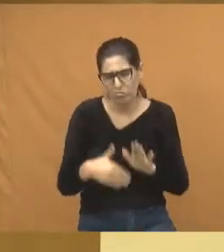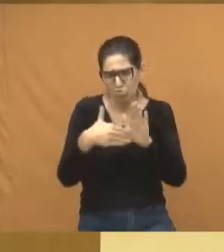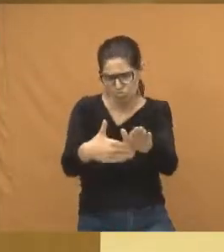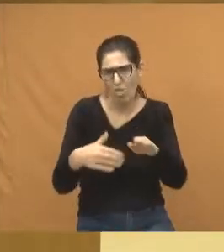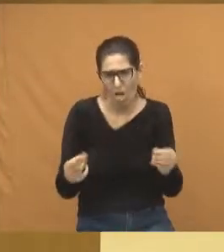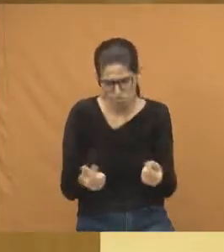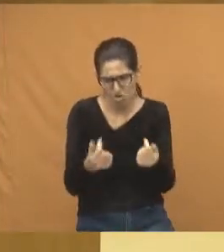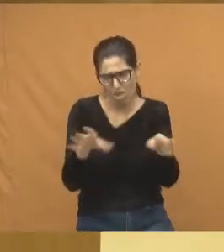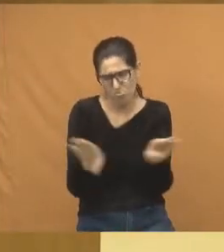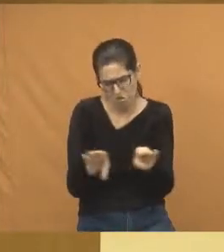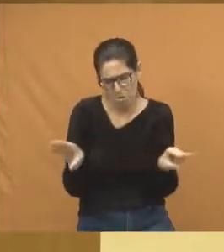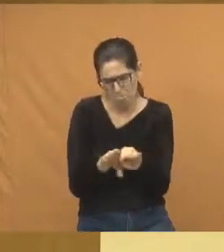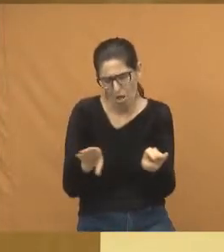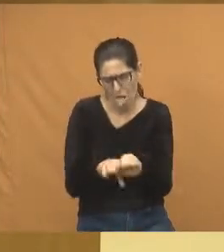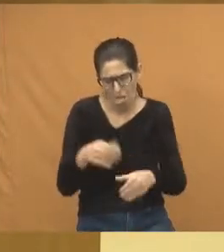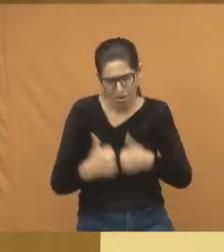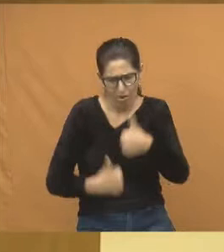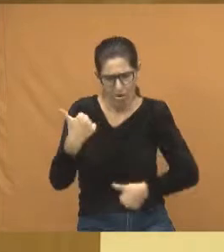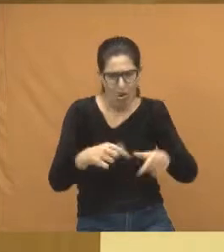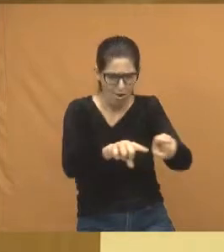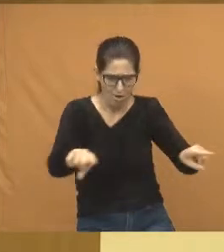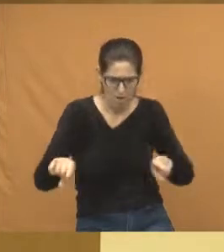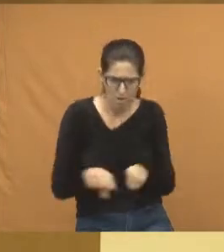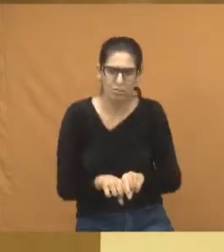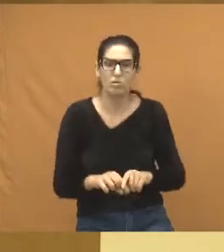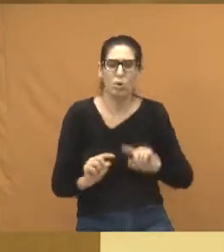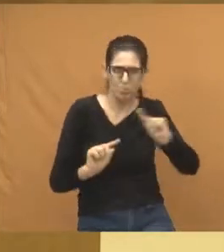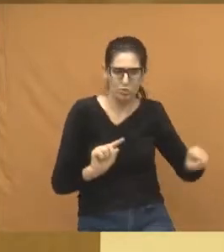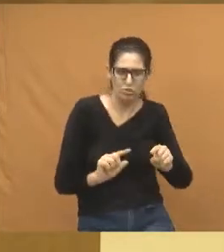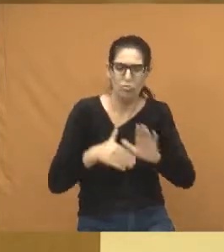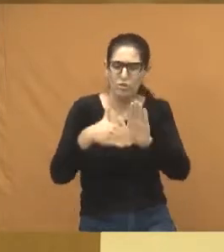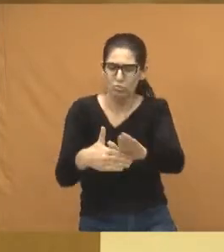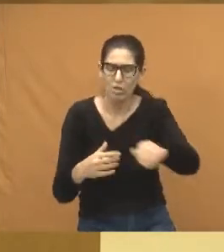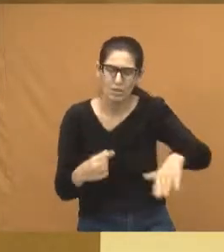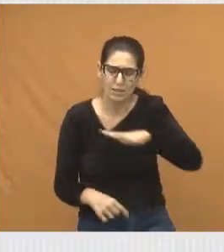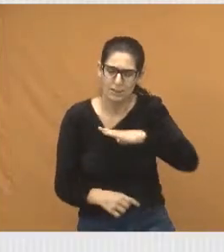prol de toda a nossa cidade, né? Pode pôr mais uma?